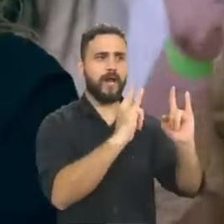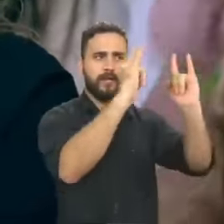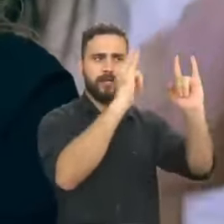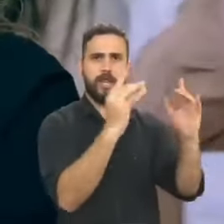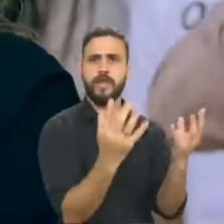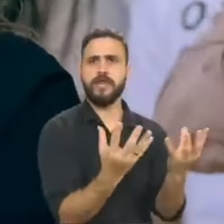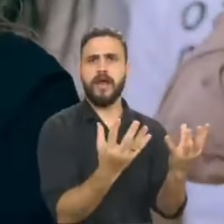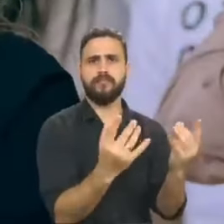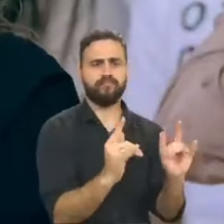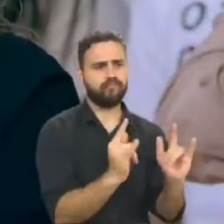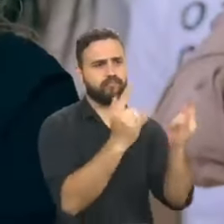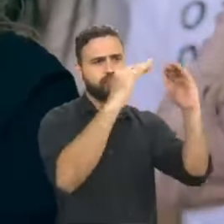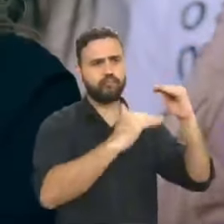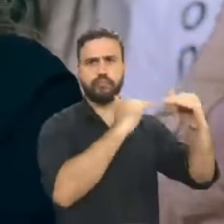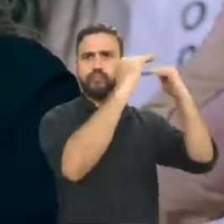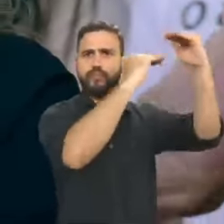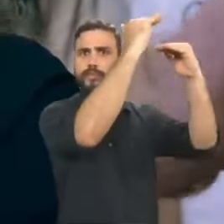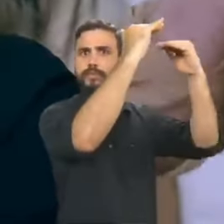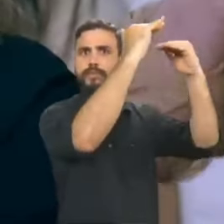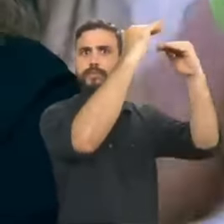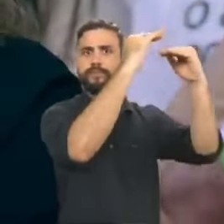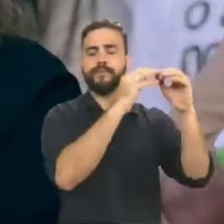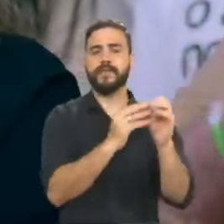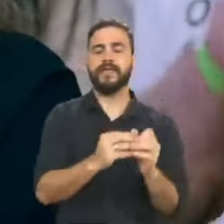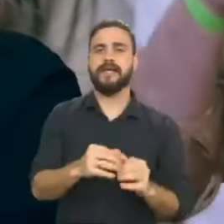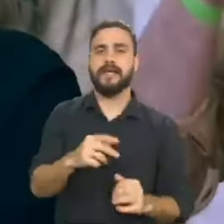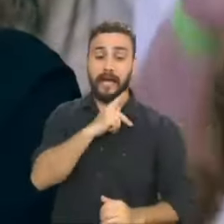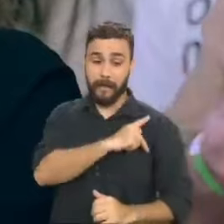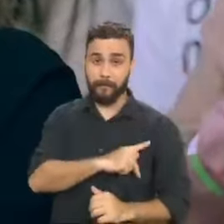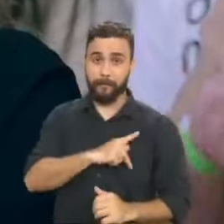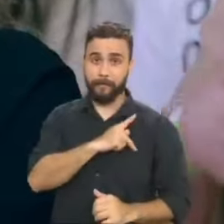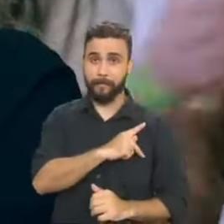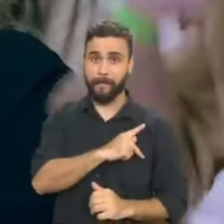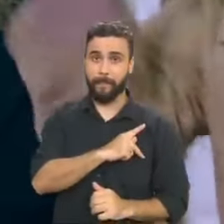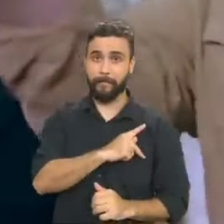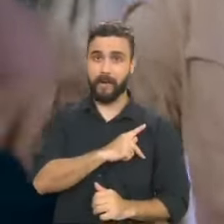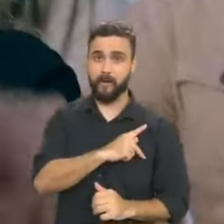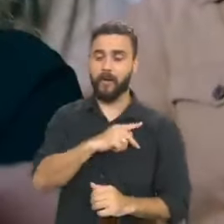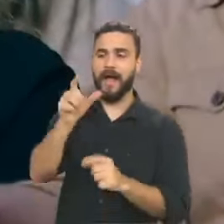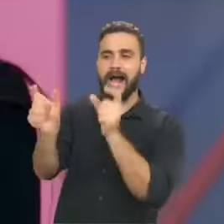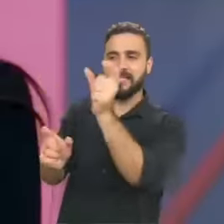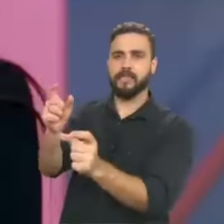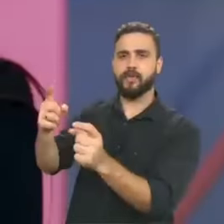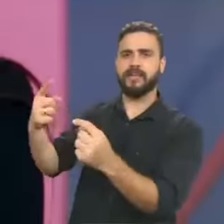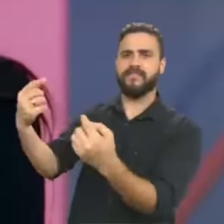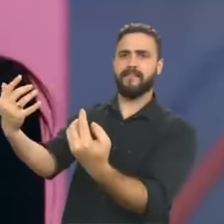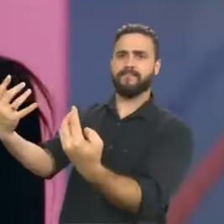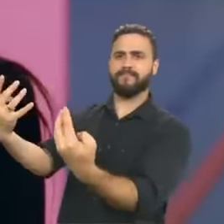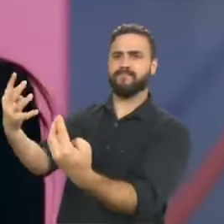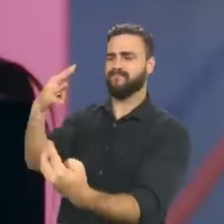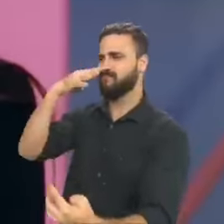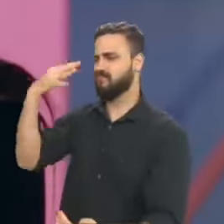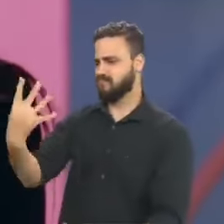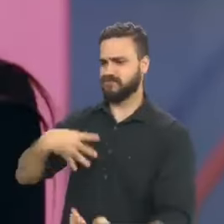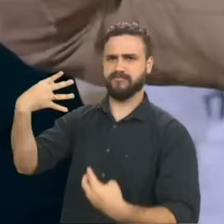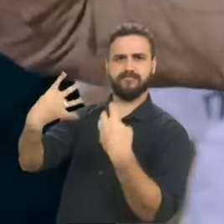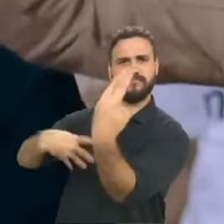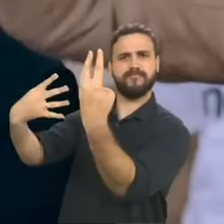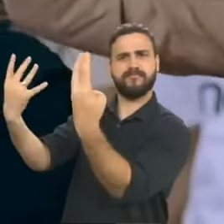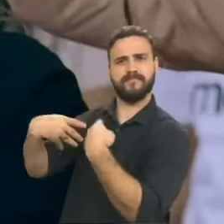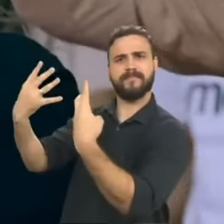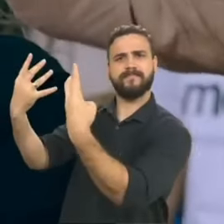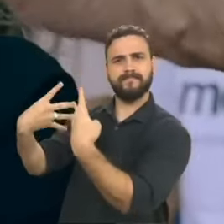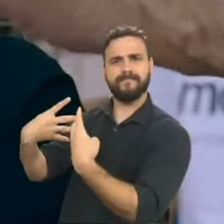estava sendo acusado, naquele ponto, de impor crenças estrangeiras em Atenas. Ele